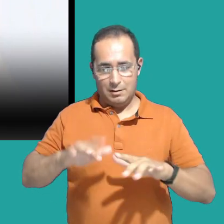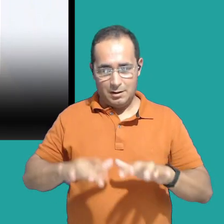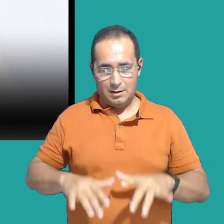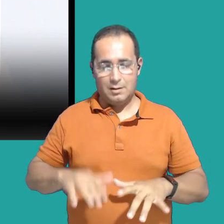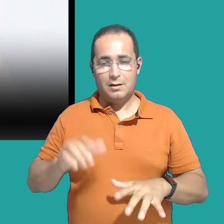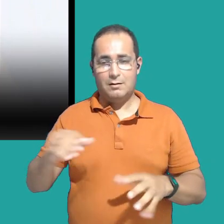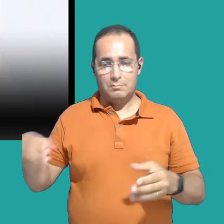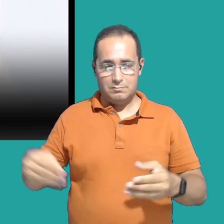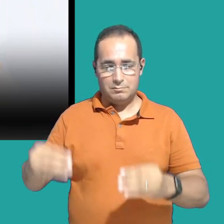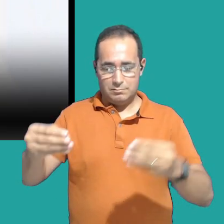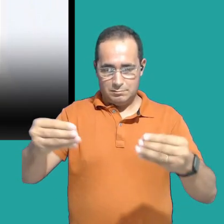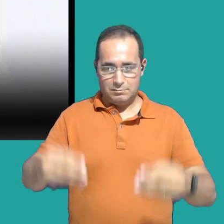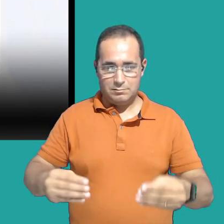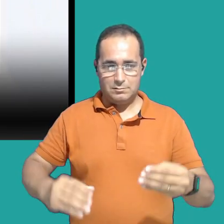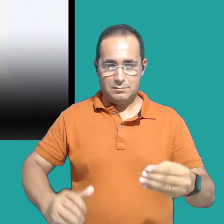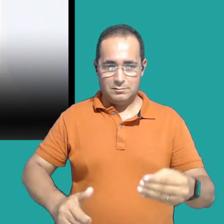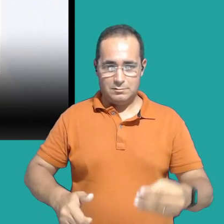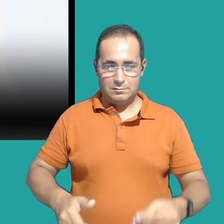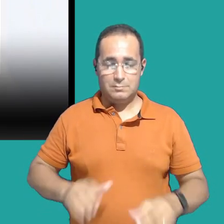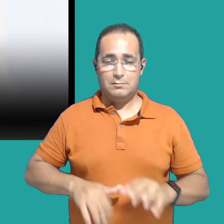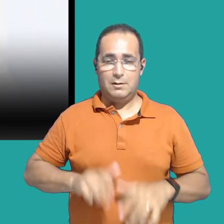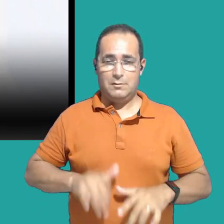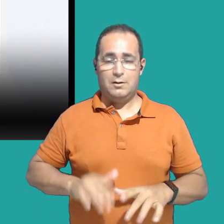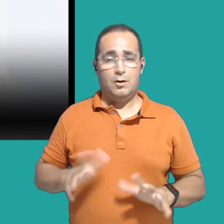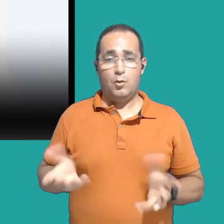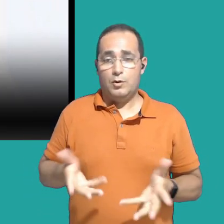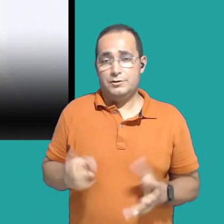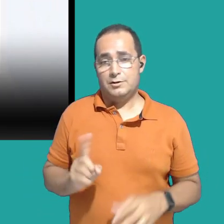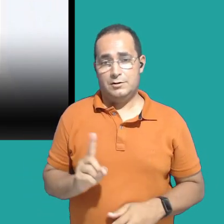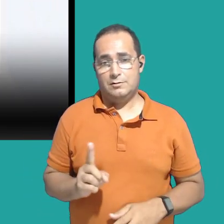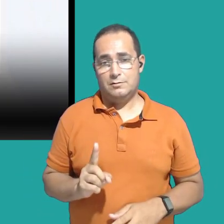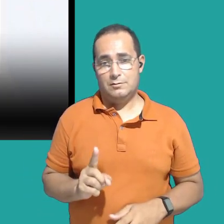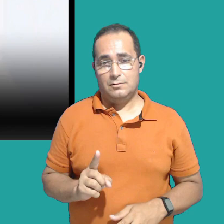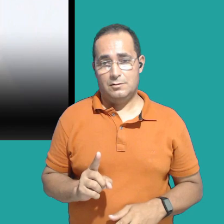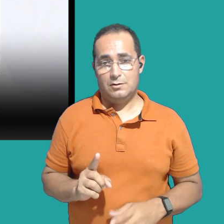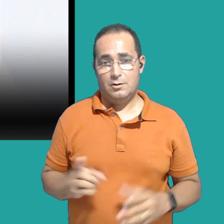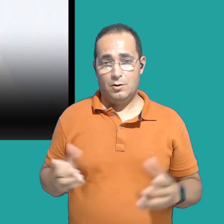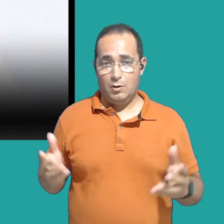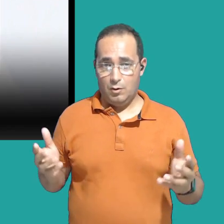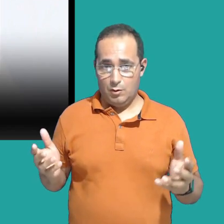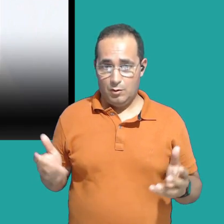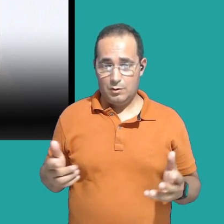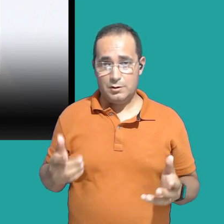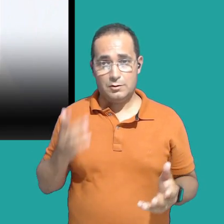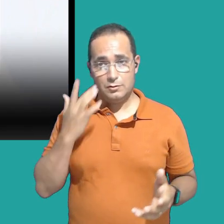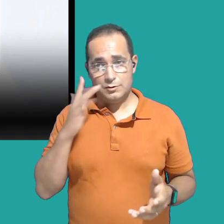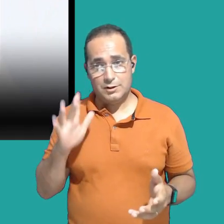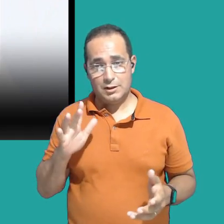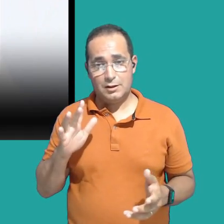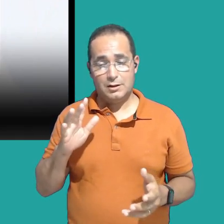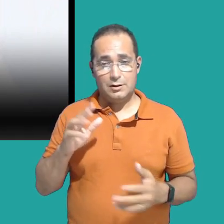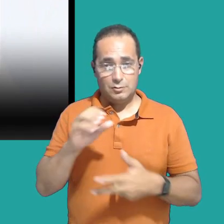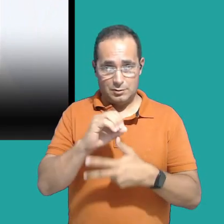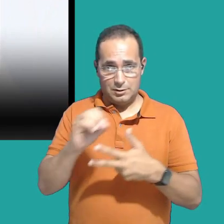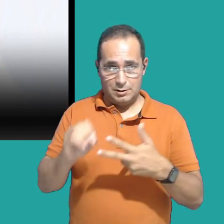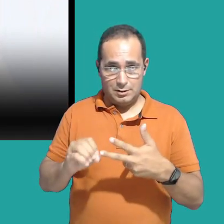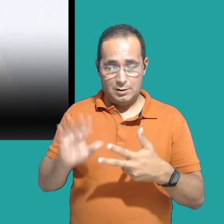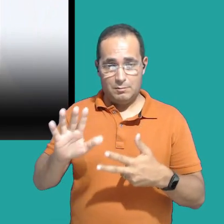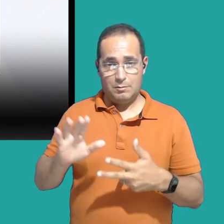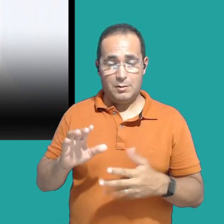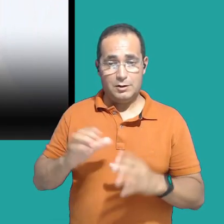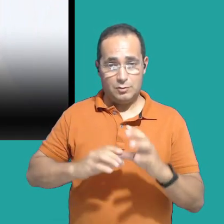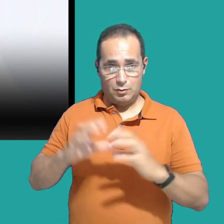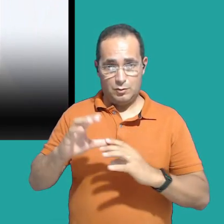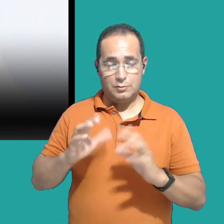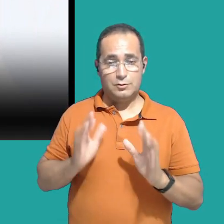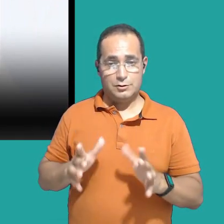novo. mas, assim, Apago, boto outra folha, faço de novo, né? Né? Hoje em dia, não. Hoje em dia já. Eu não sei como é que está no